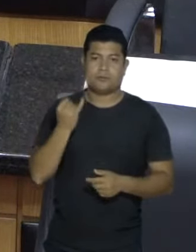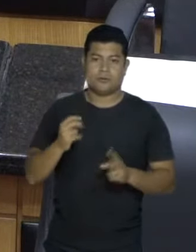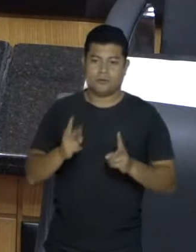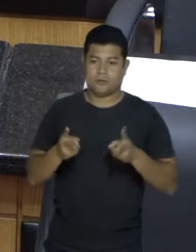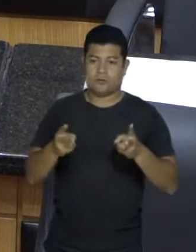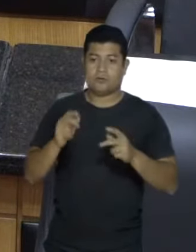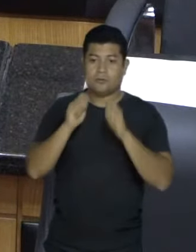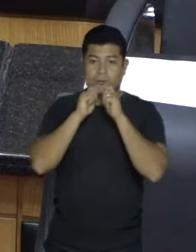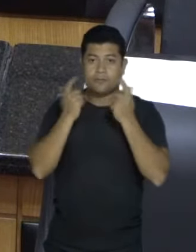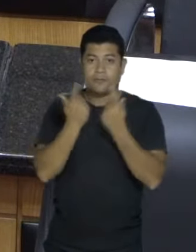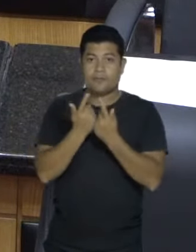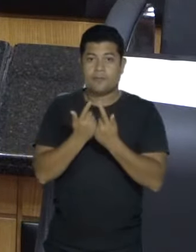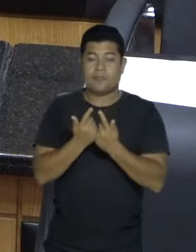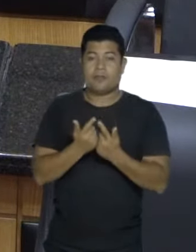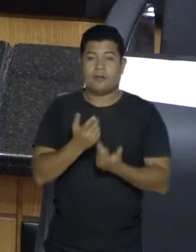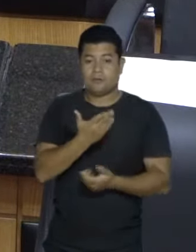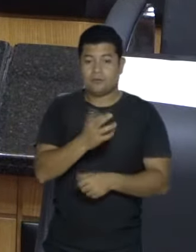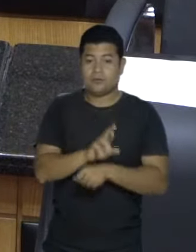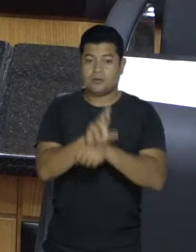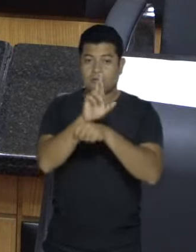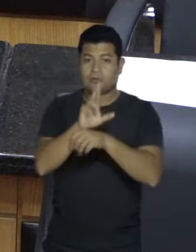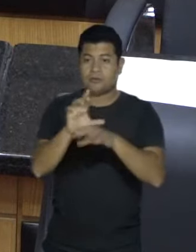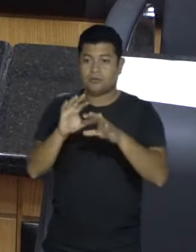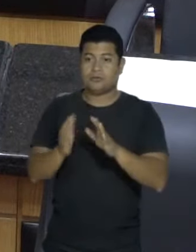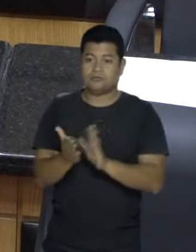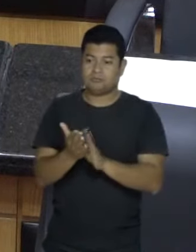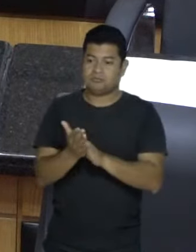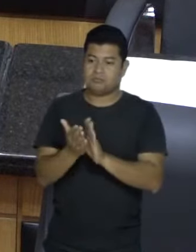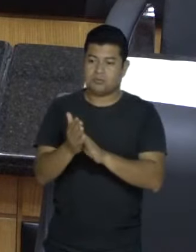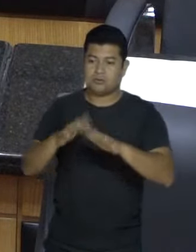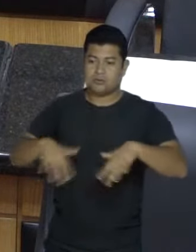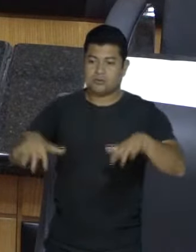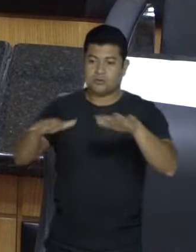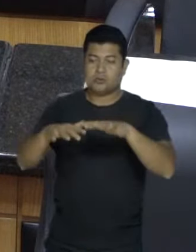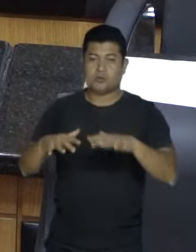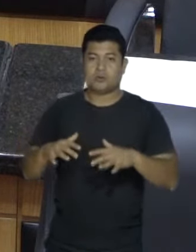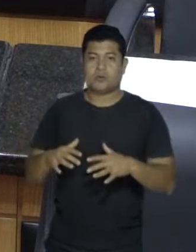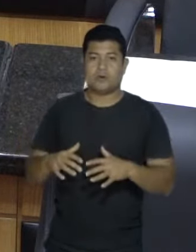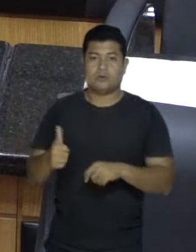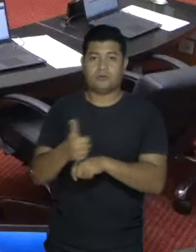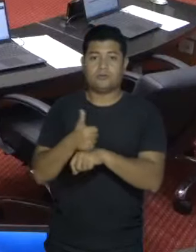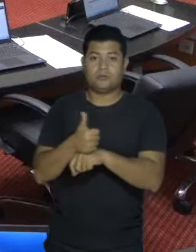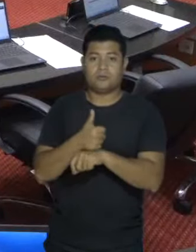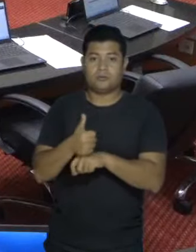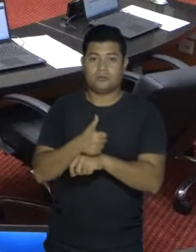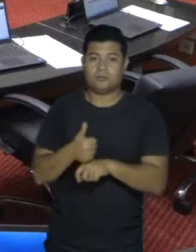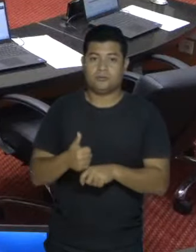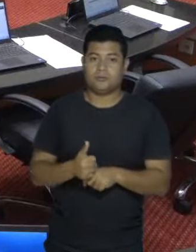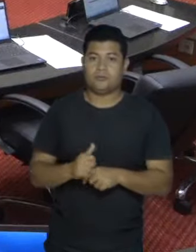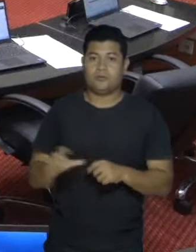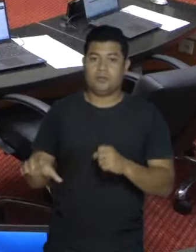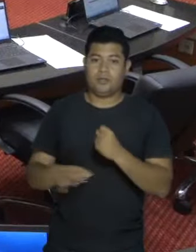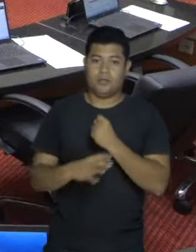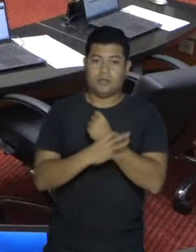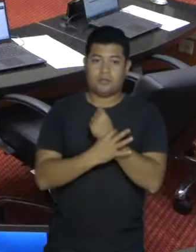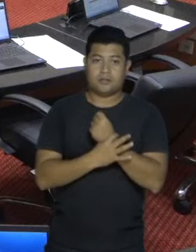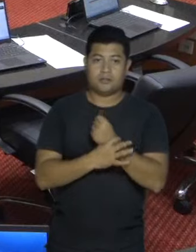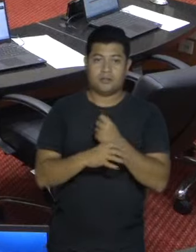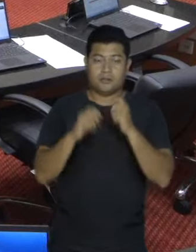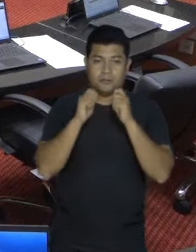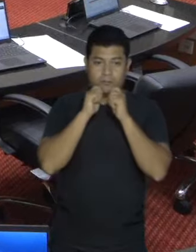da casa e na sua pessoa parabenizar todos os profissionais desta casa que zelam pela segurança do Parlamento Muito obrigado